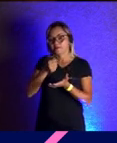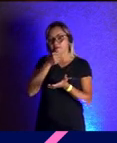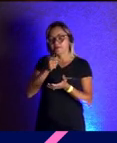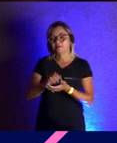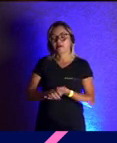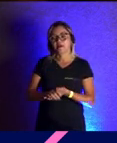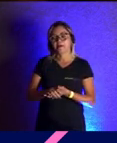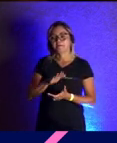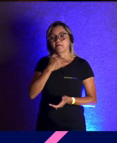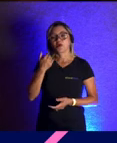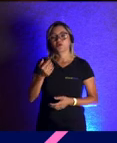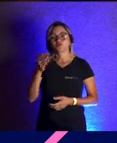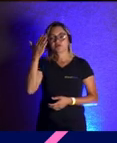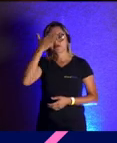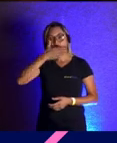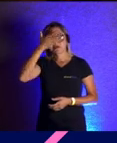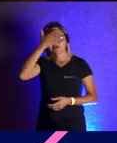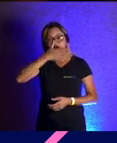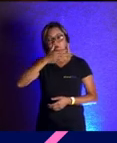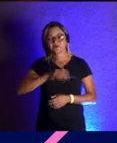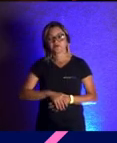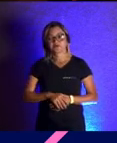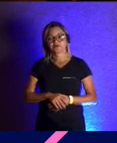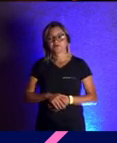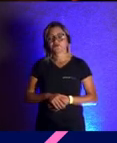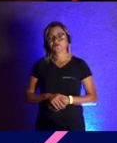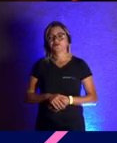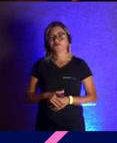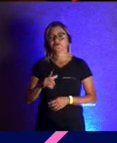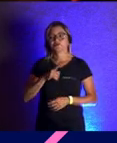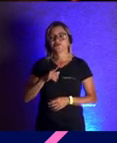Invisíveis, havia relatos sobre o uso